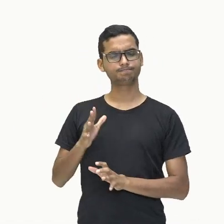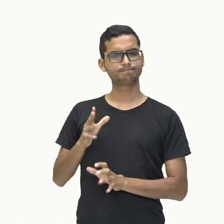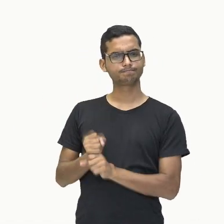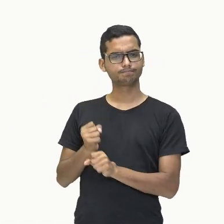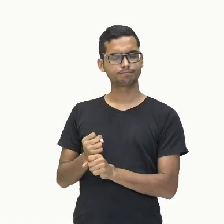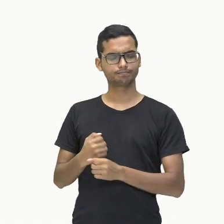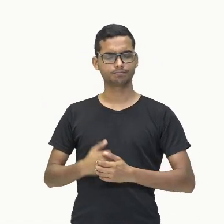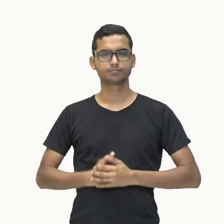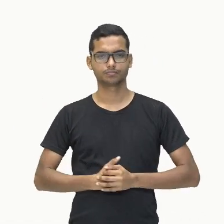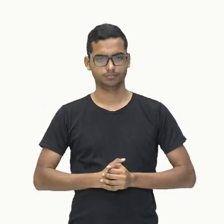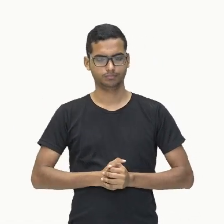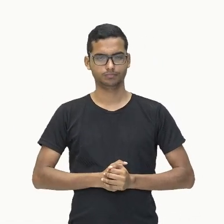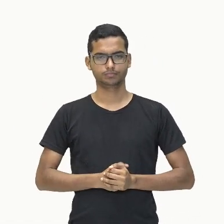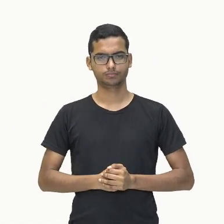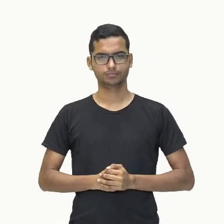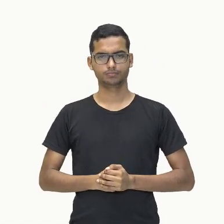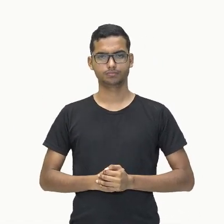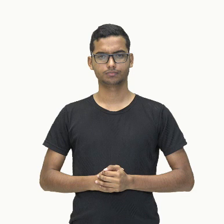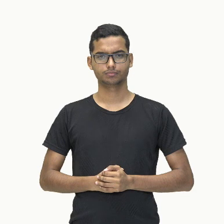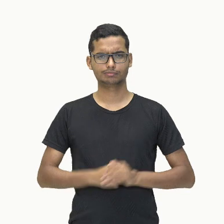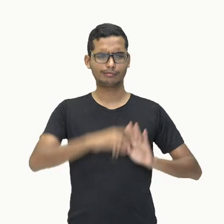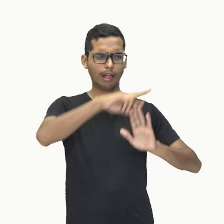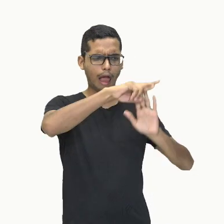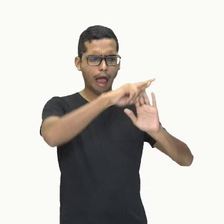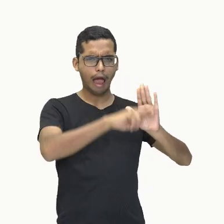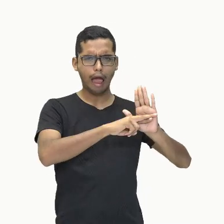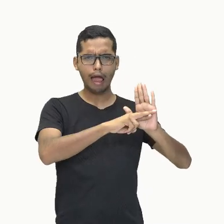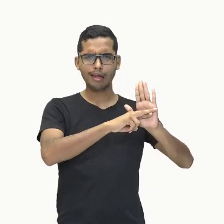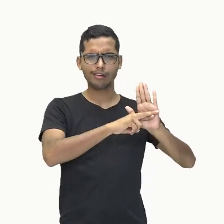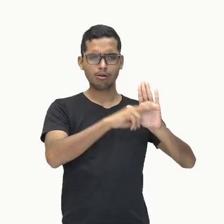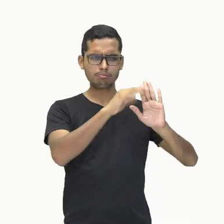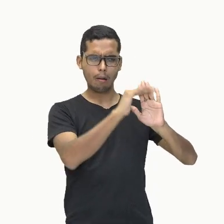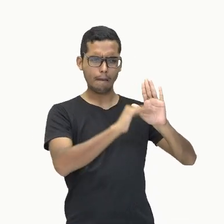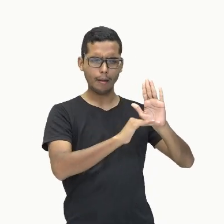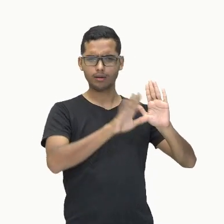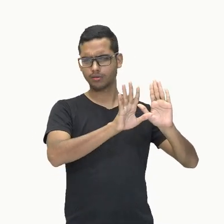sem muito critério, você pode calcular uma medida